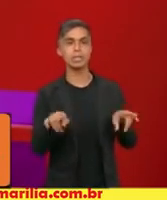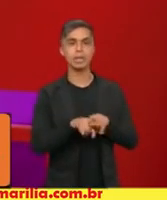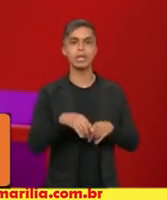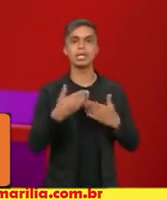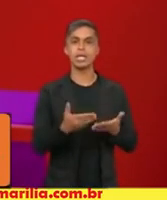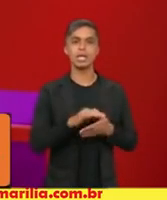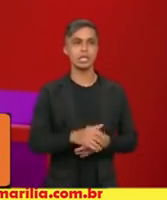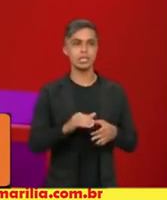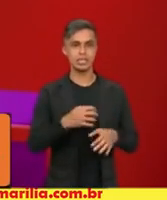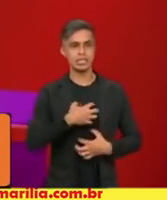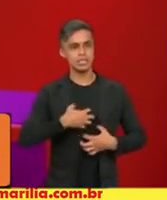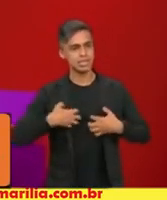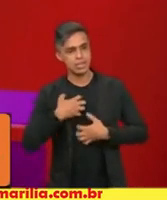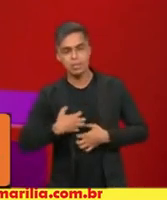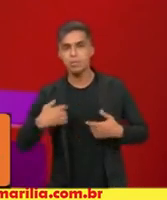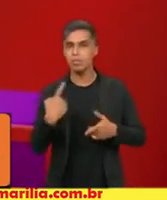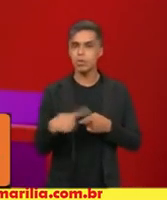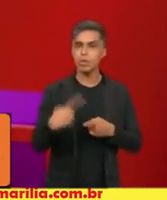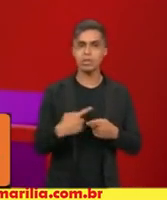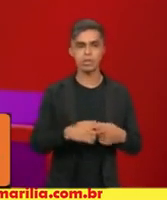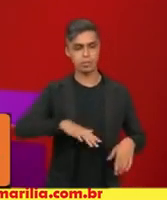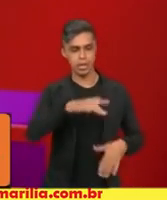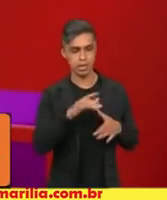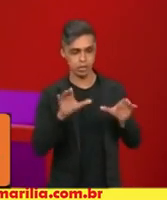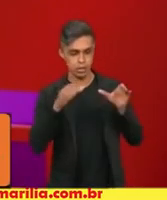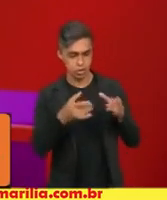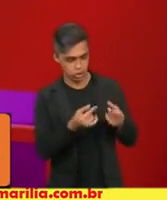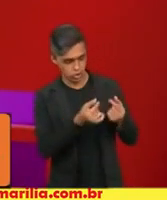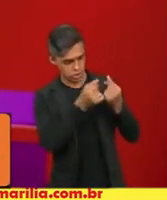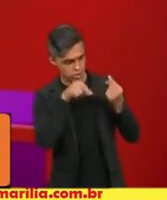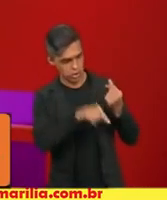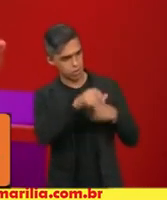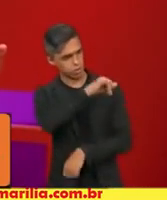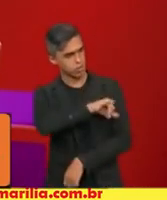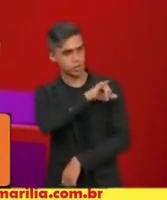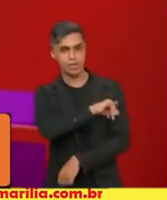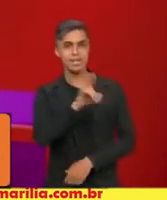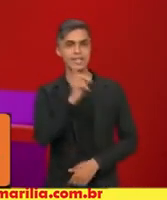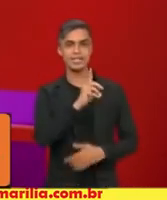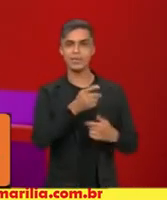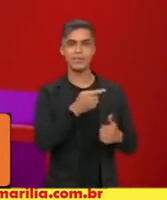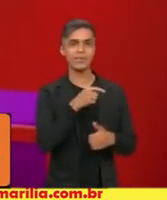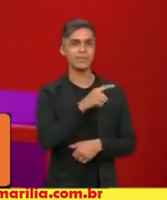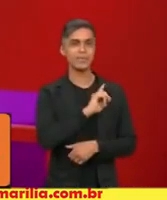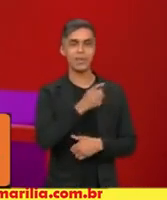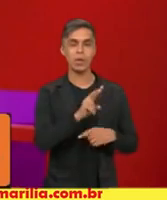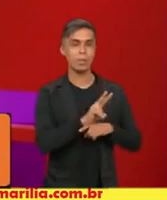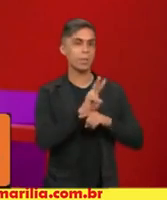ressentem imensamente de um setor financeiro concentrado no Rio de Janeiro que não empresta, ou se